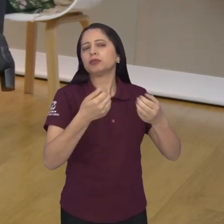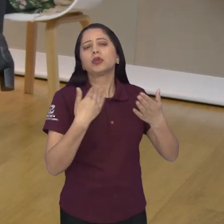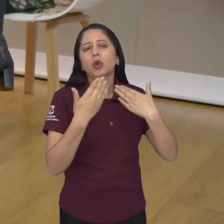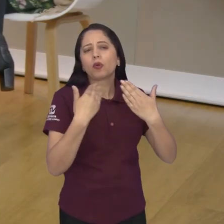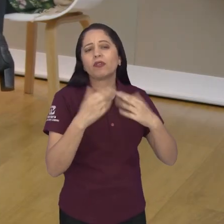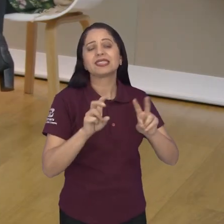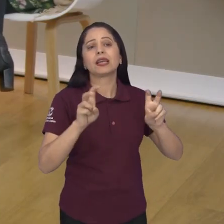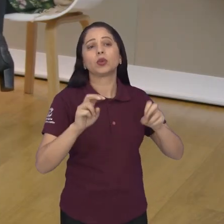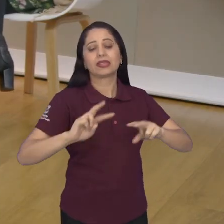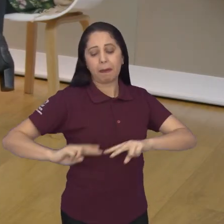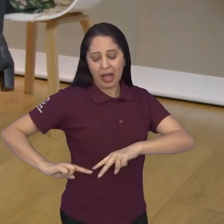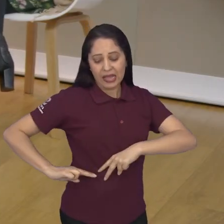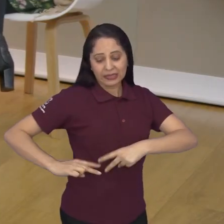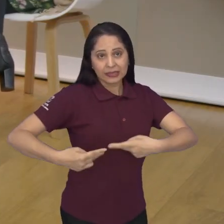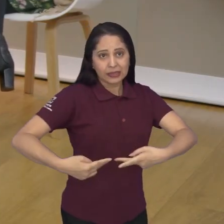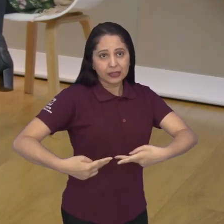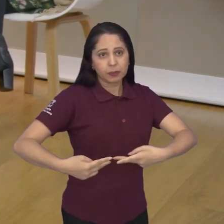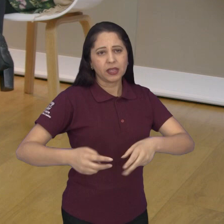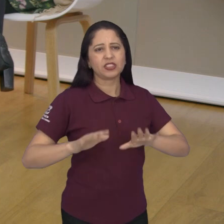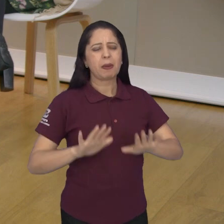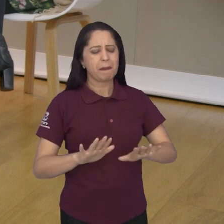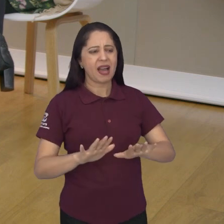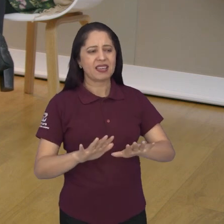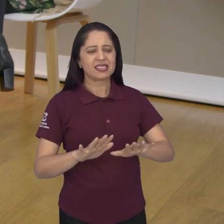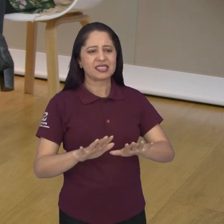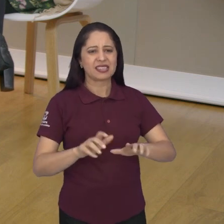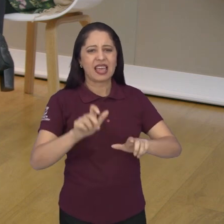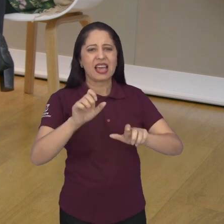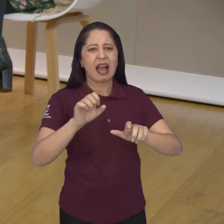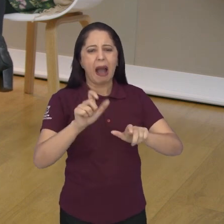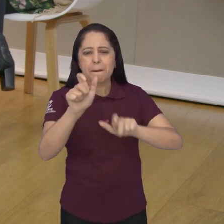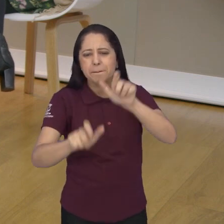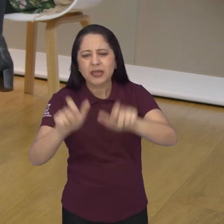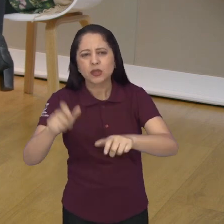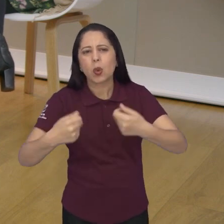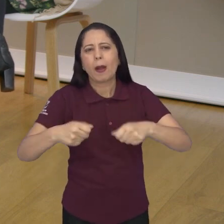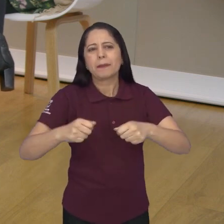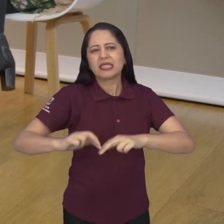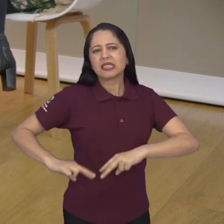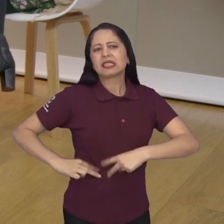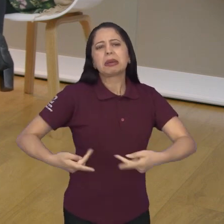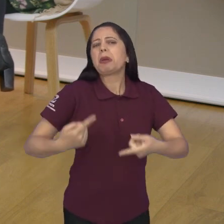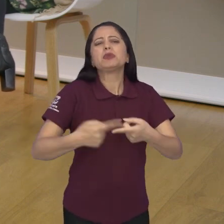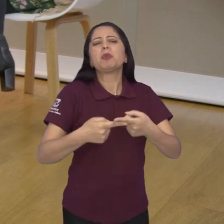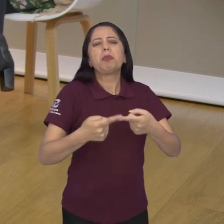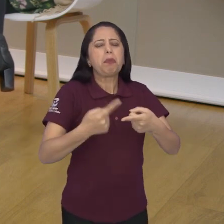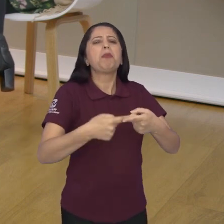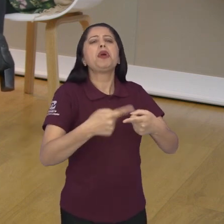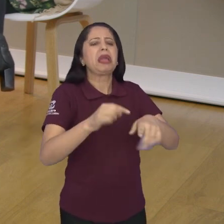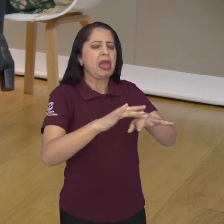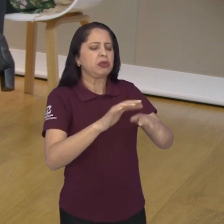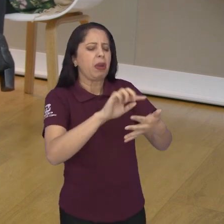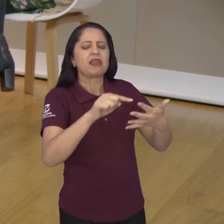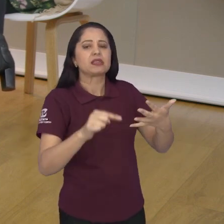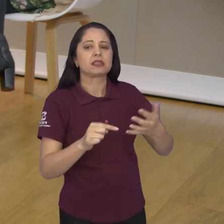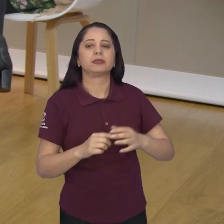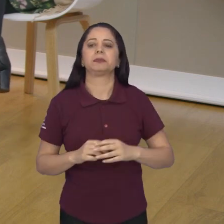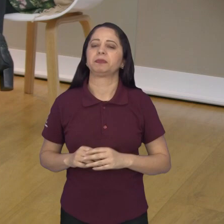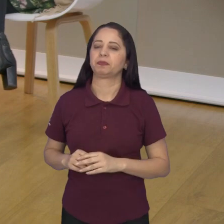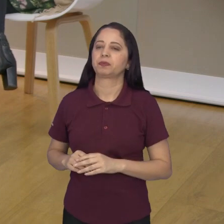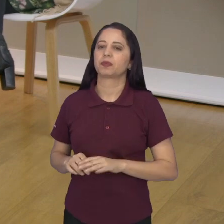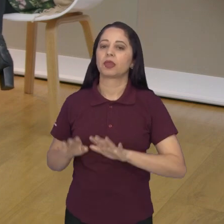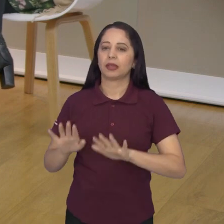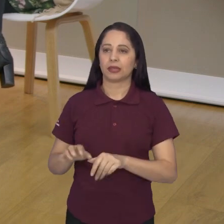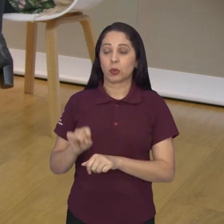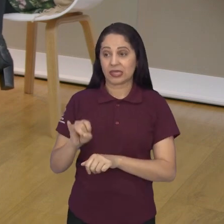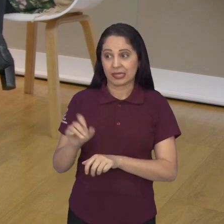antes do intervalo sobre a questão do transplante, né? Isso. Quando que é necessário o transplante? Quais doenças que só o transplante resolve? Na